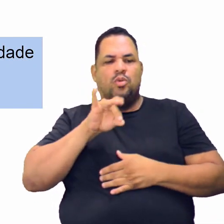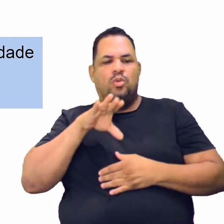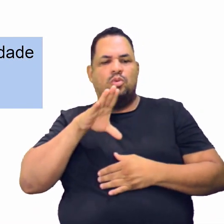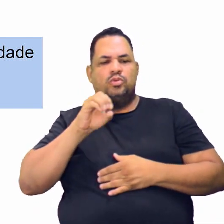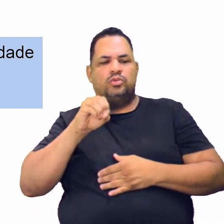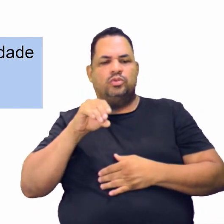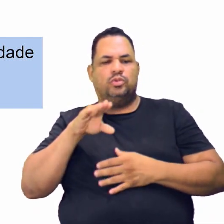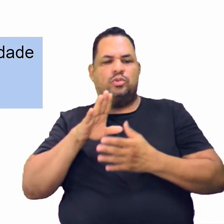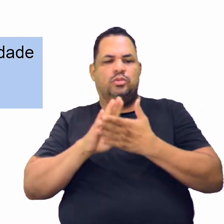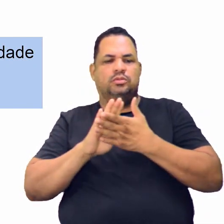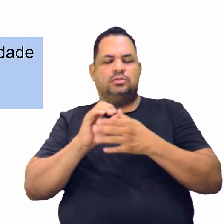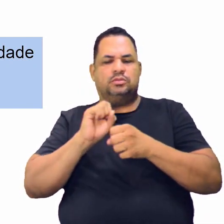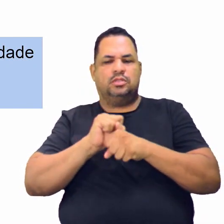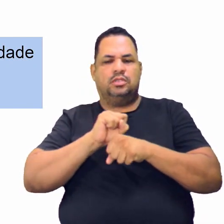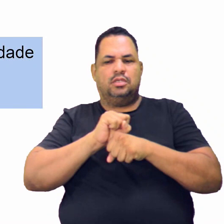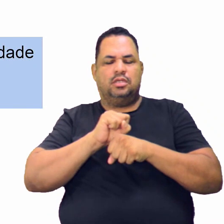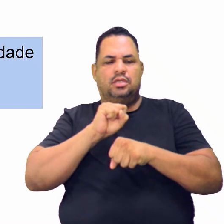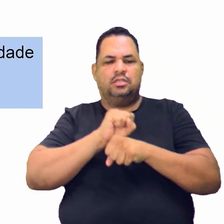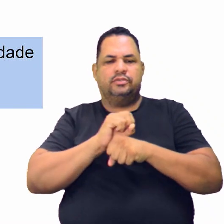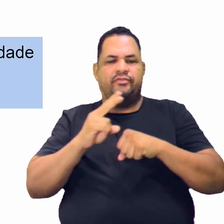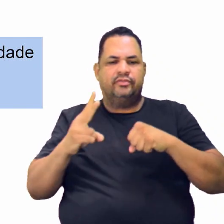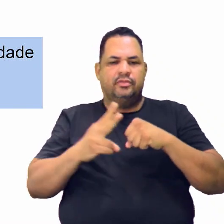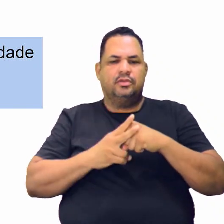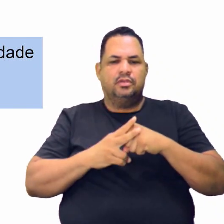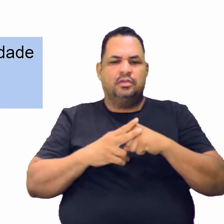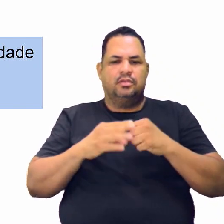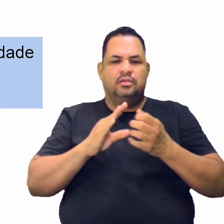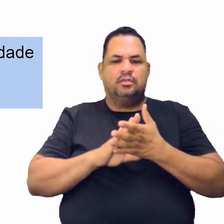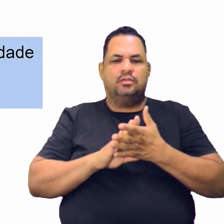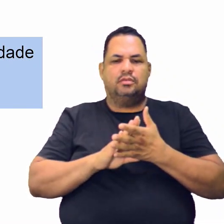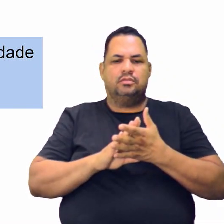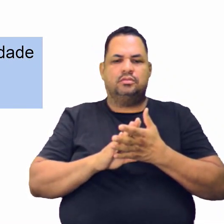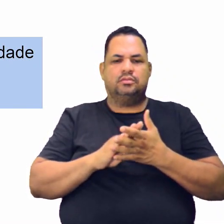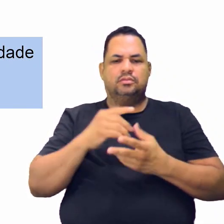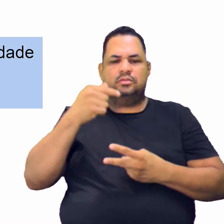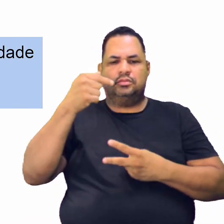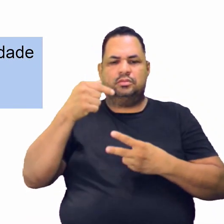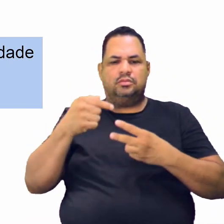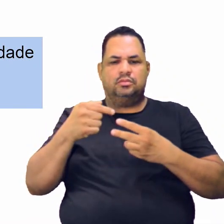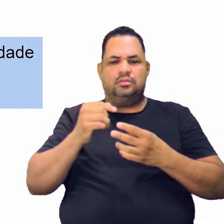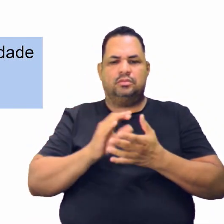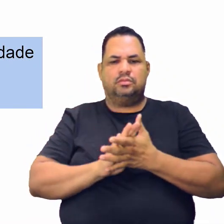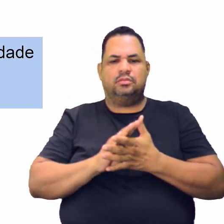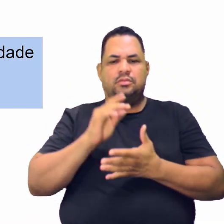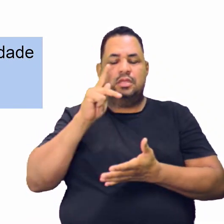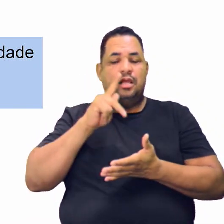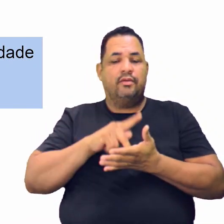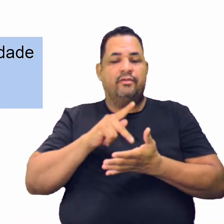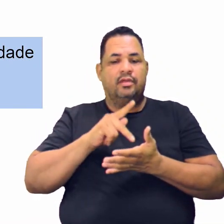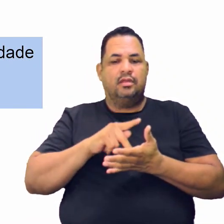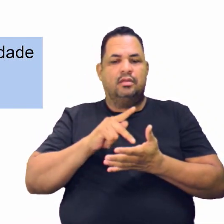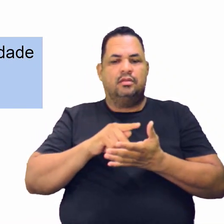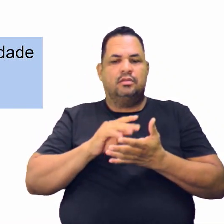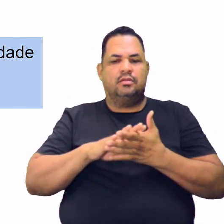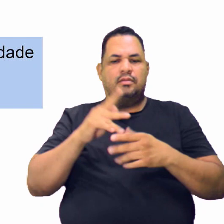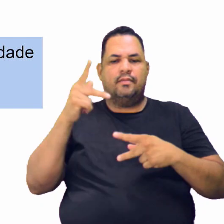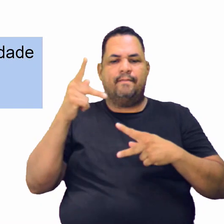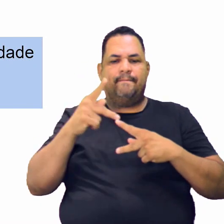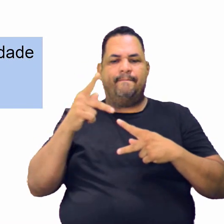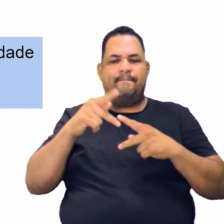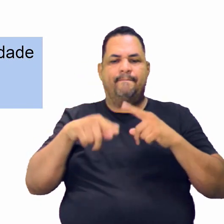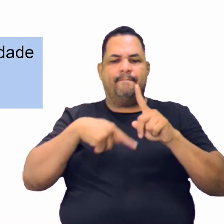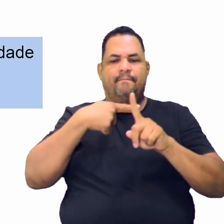ó. Preposição mais substantivo, locução adverbial, ó, duas palavras, na verdade. Preposição